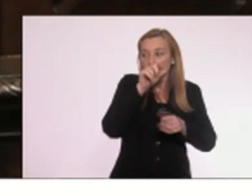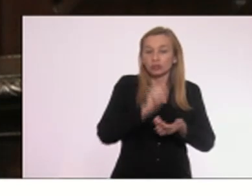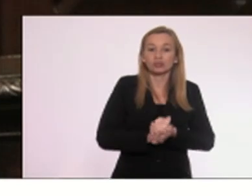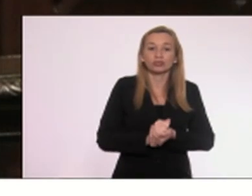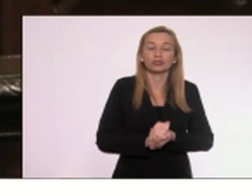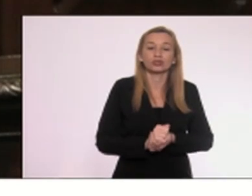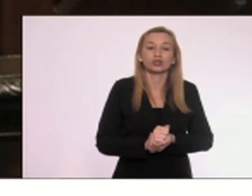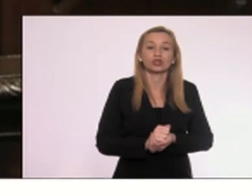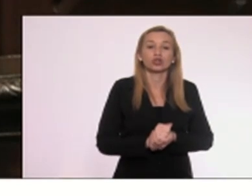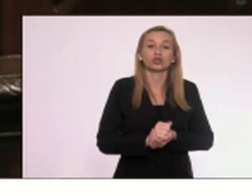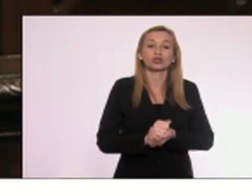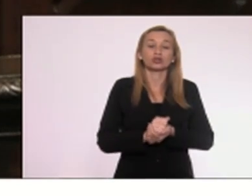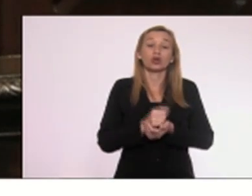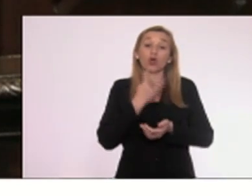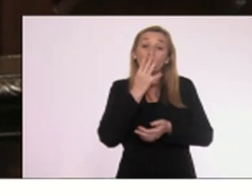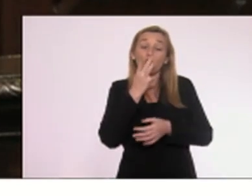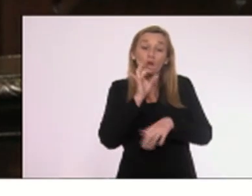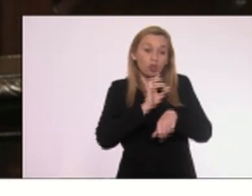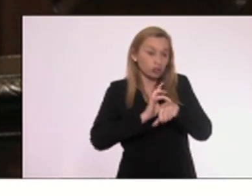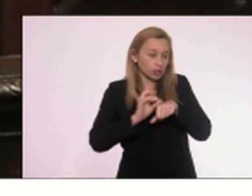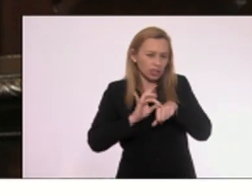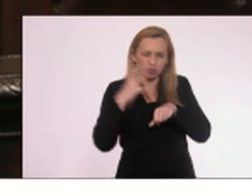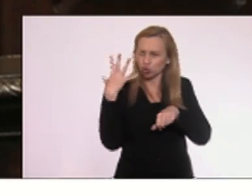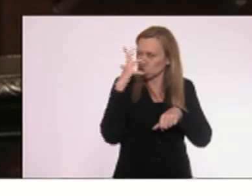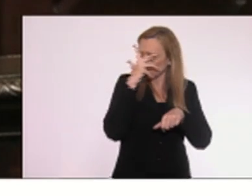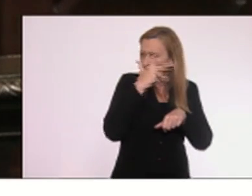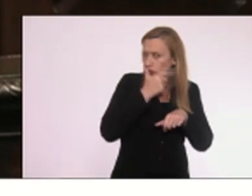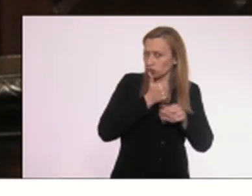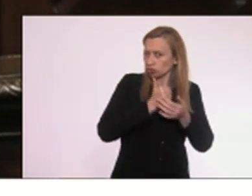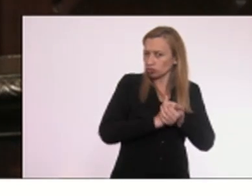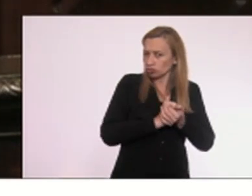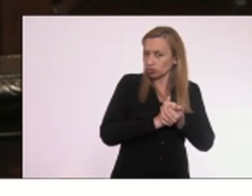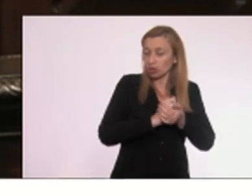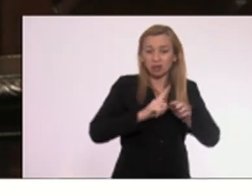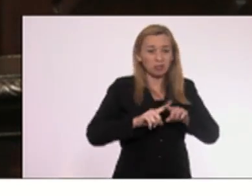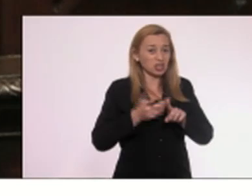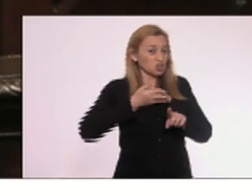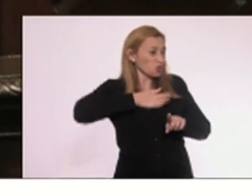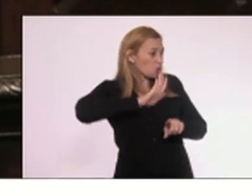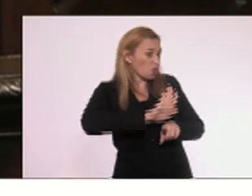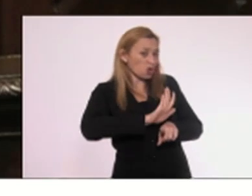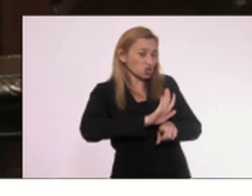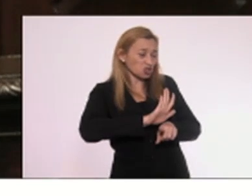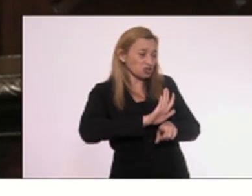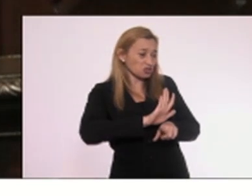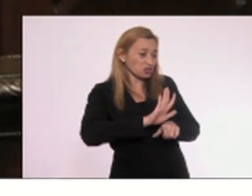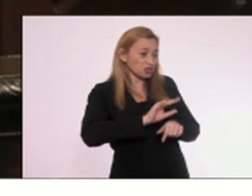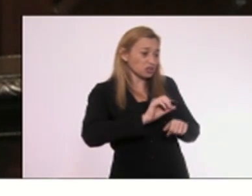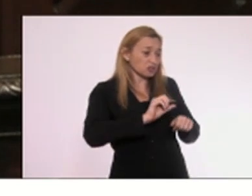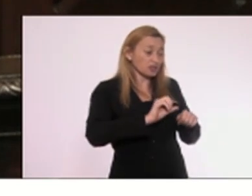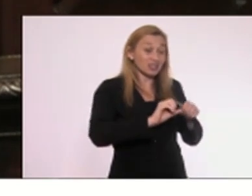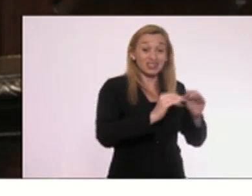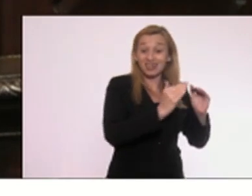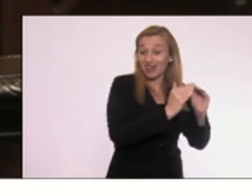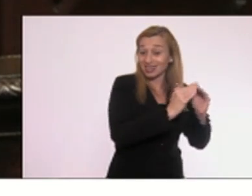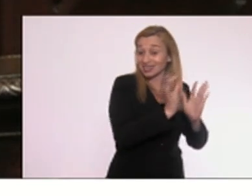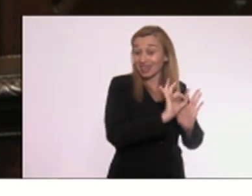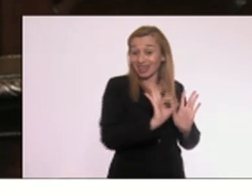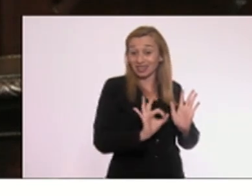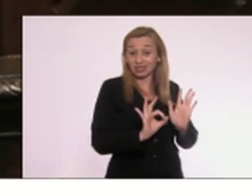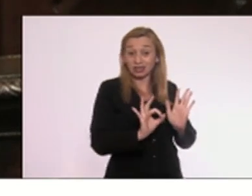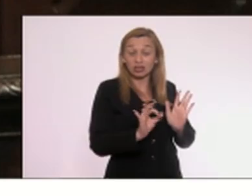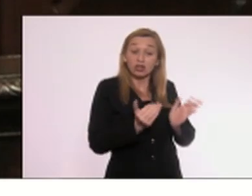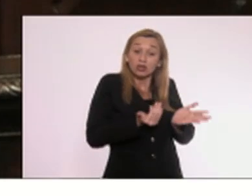de cor negra, bonito, mas que não gosta de fazer ninho. Então, quando